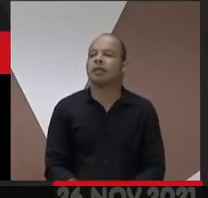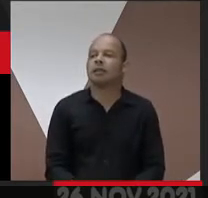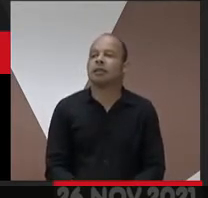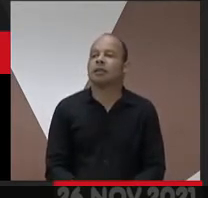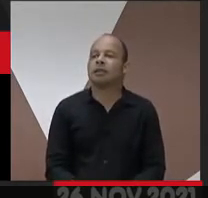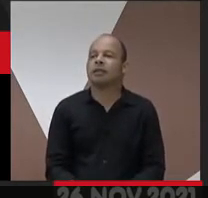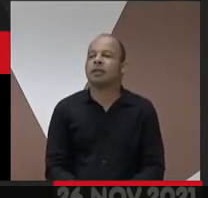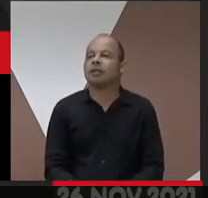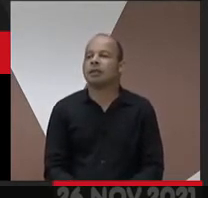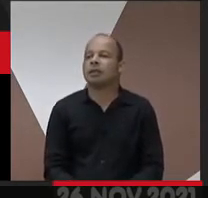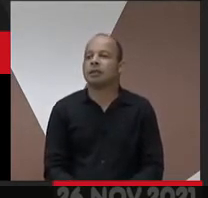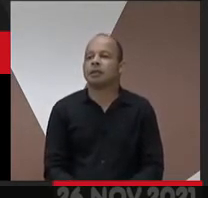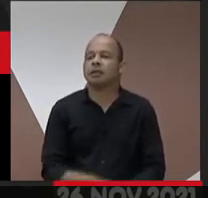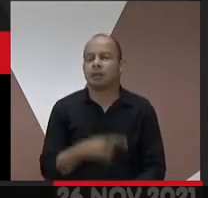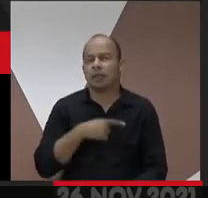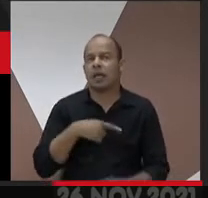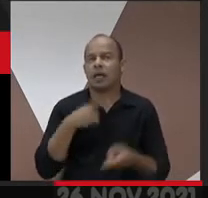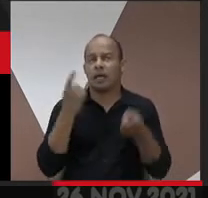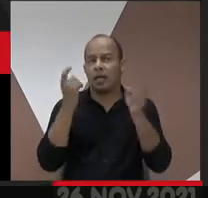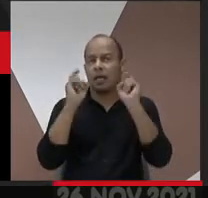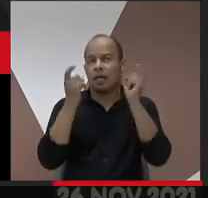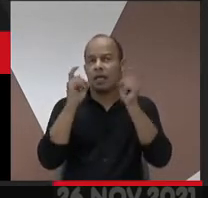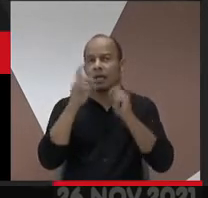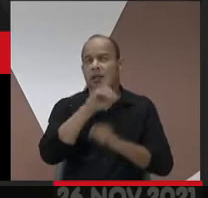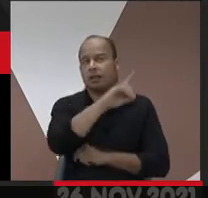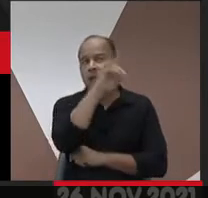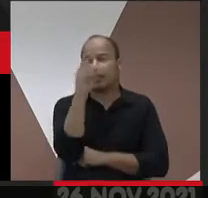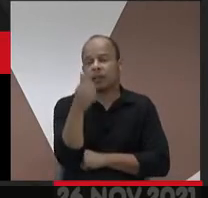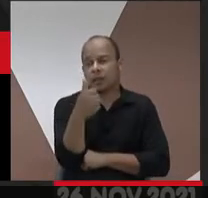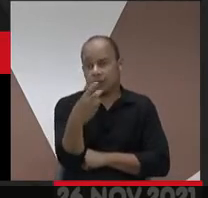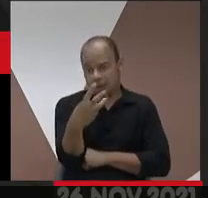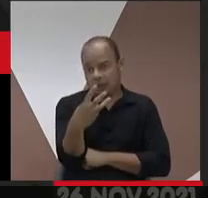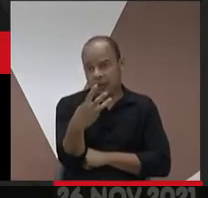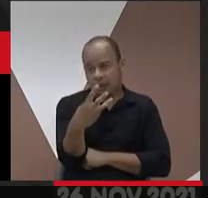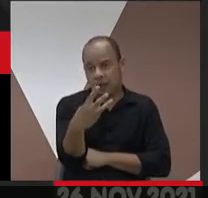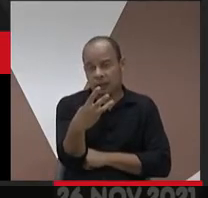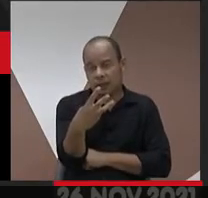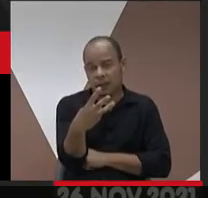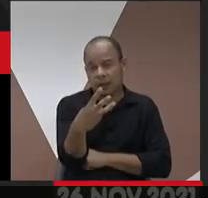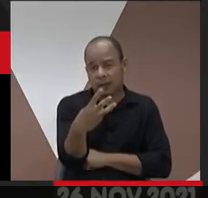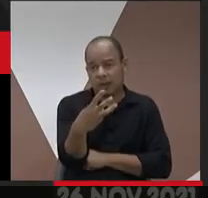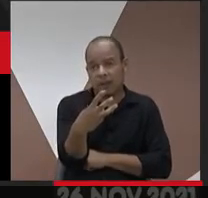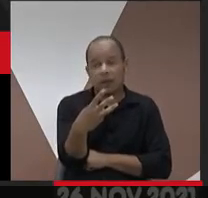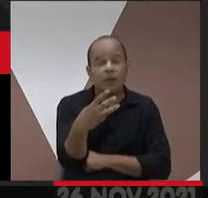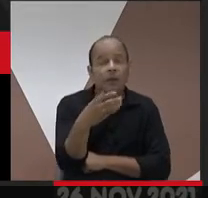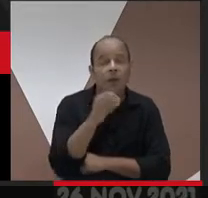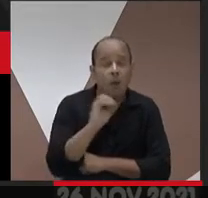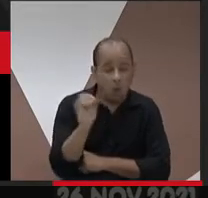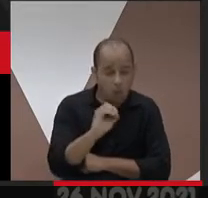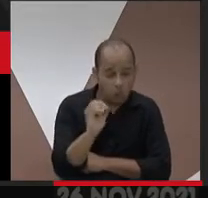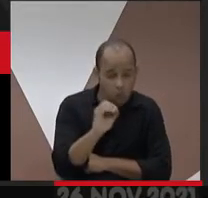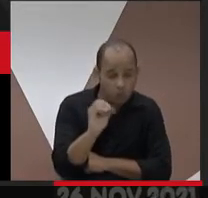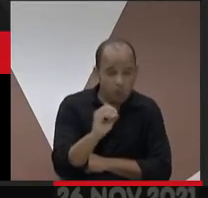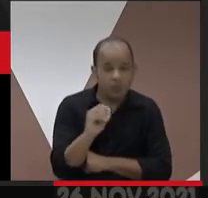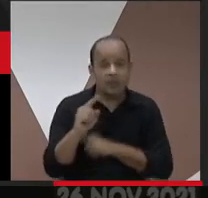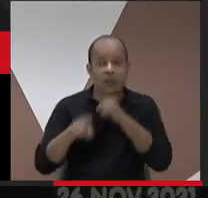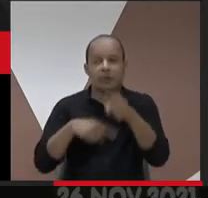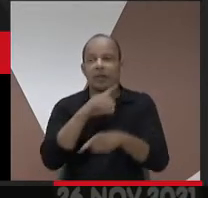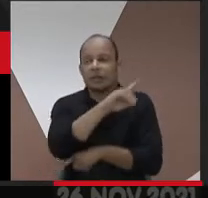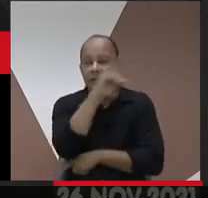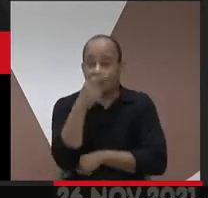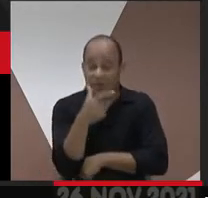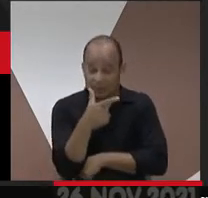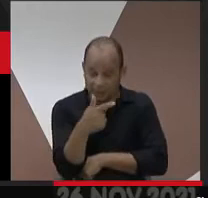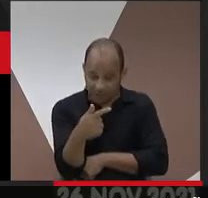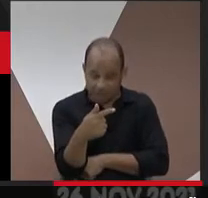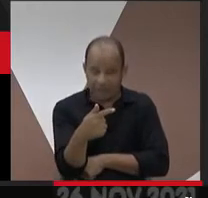dia 13/10 para informar da inviabilidade, e no dia 26/10 nós lançamos então a nova consulta por